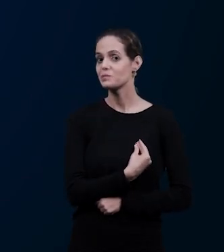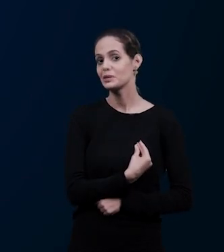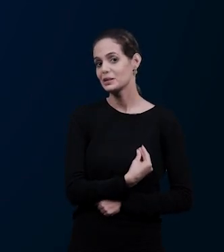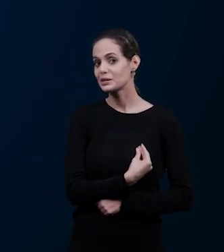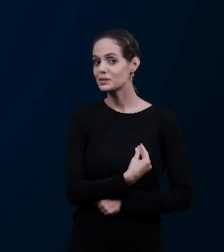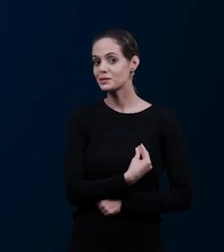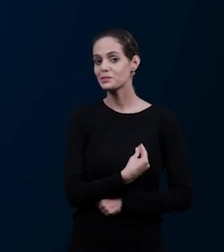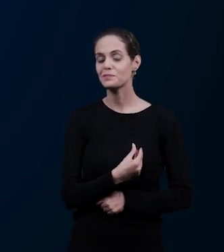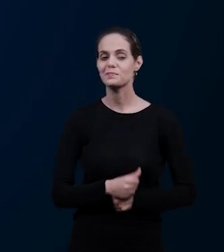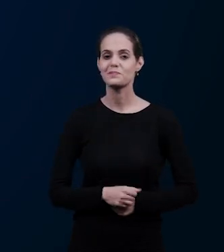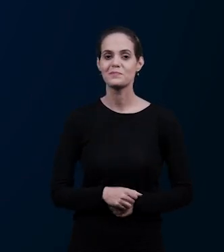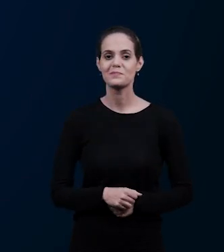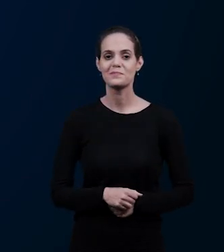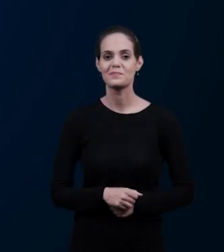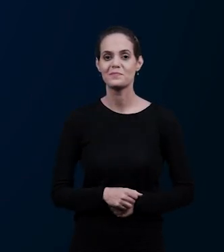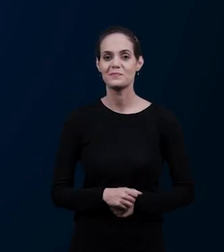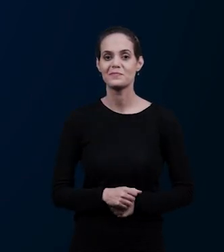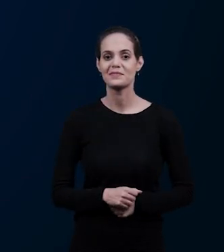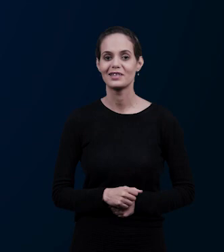nós.